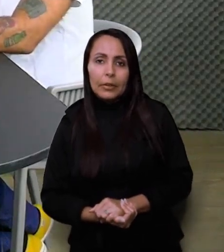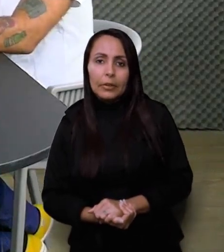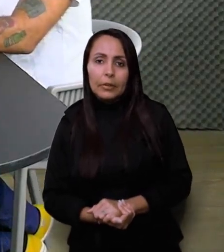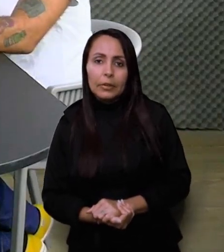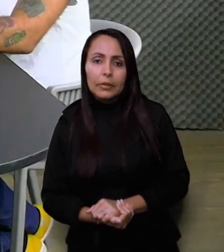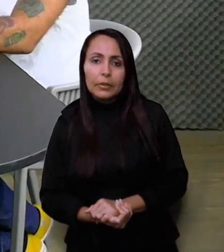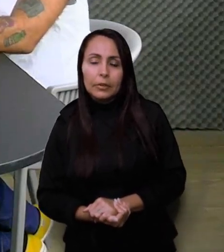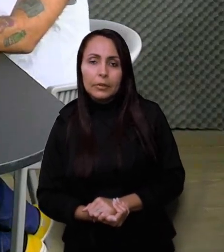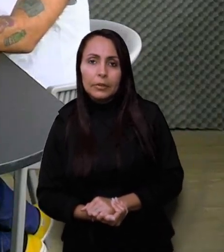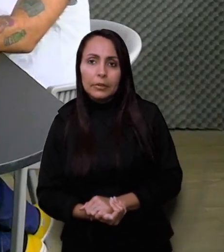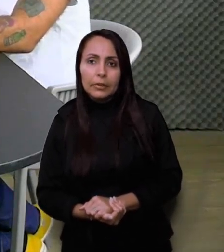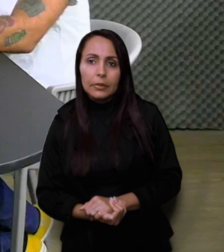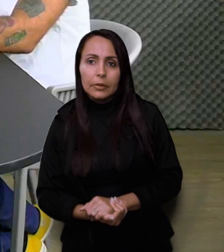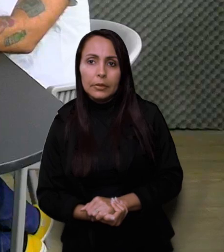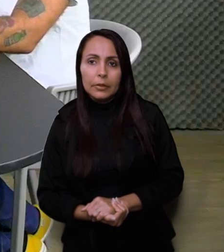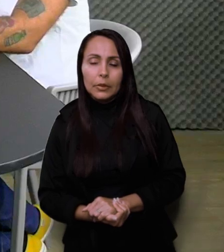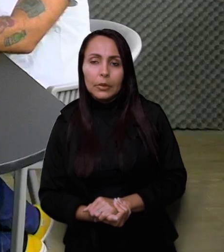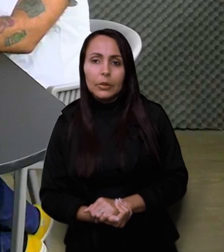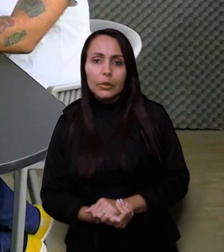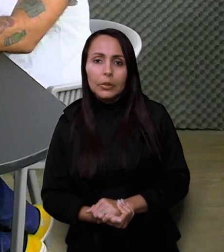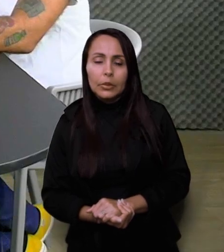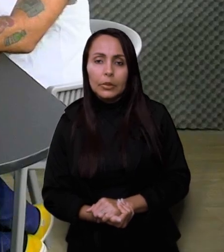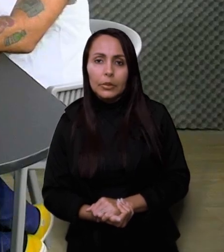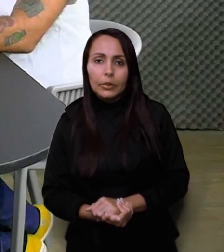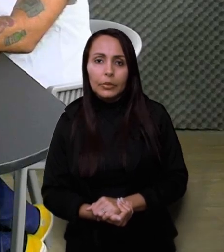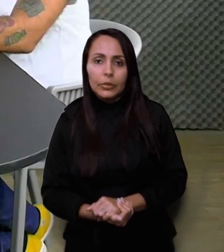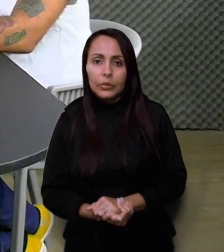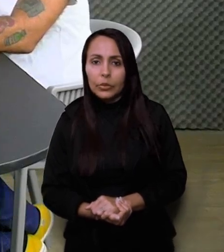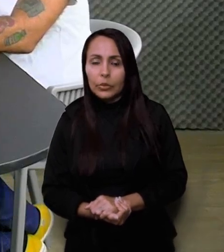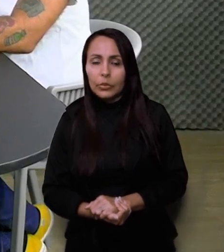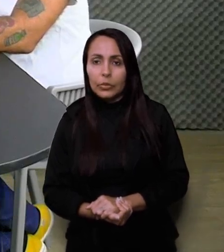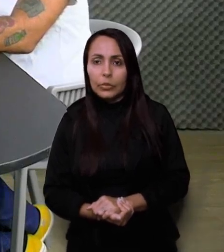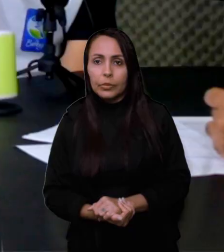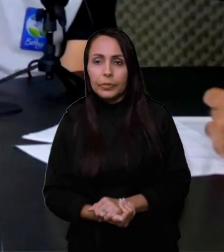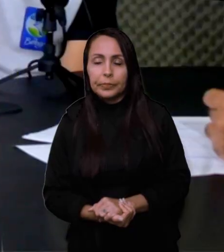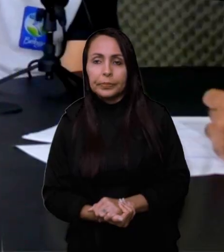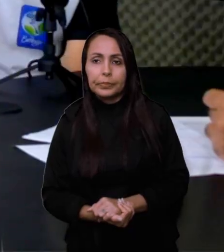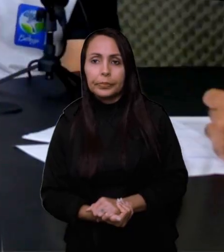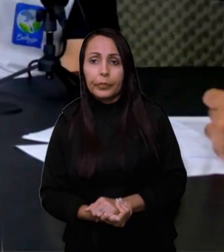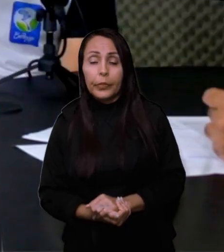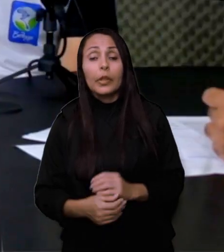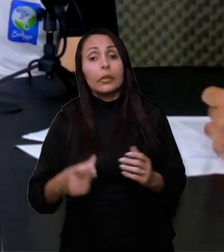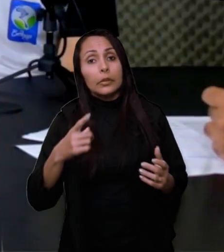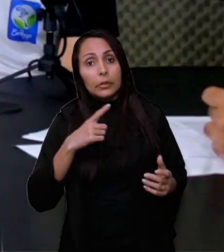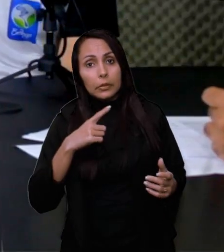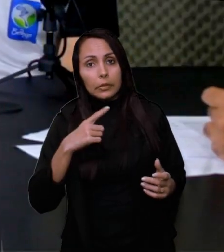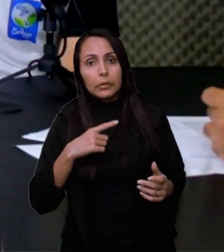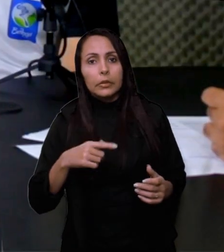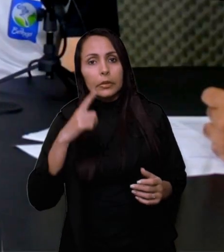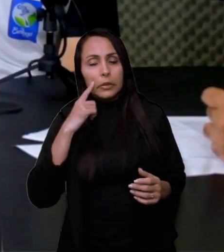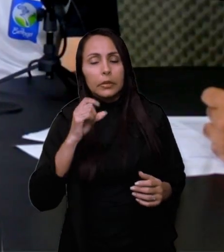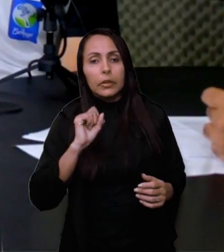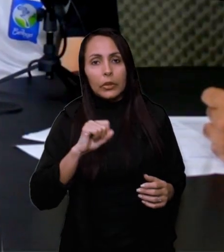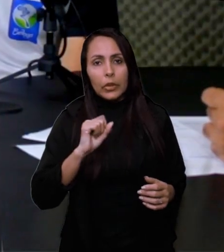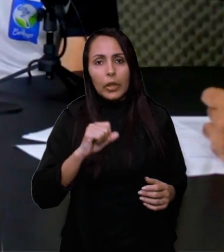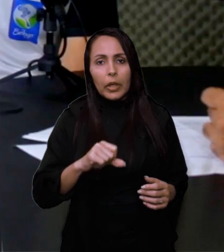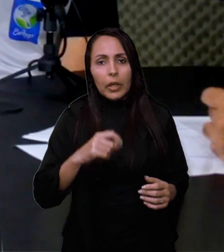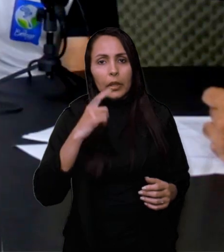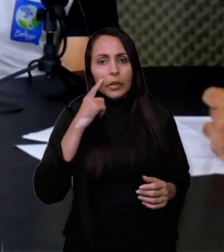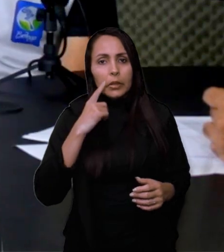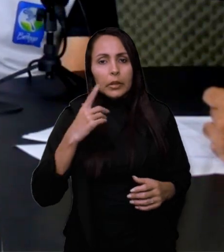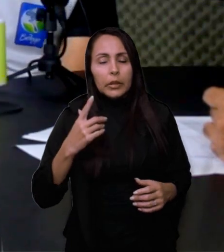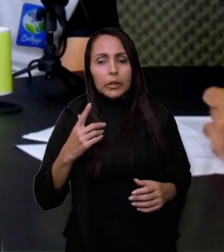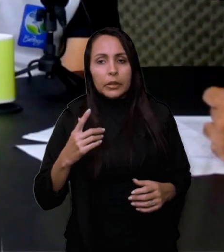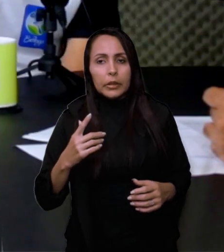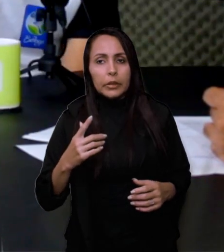Tinha, O pessoal eu da lembro... herpetologia agora vai desligar. Ô, rapaz. Desliga. Tinha mais restinga. Eu lembro